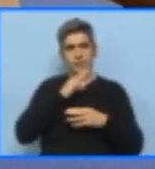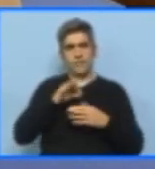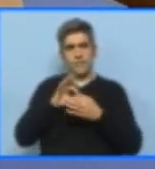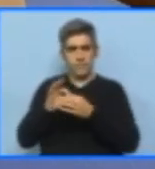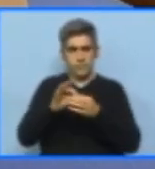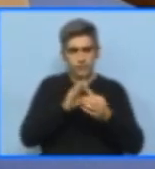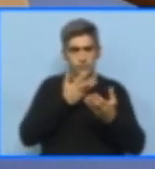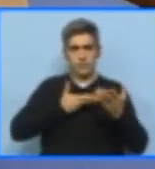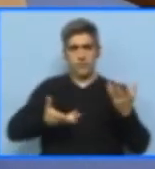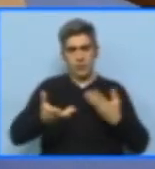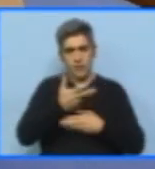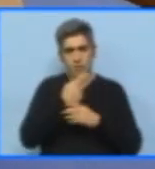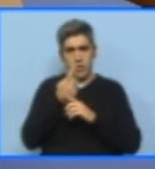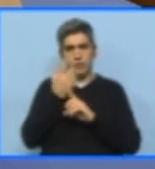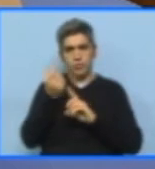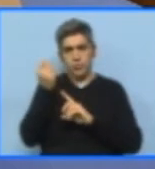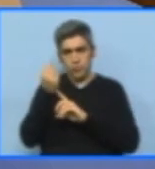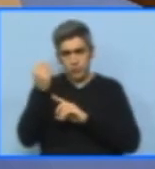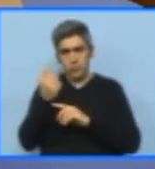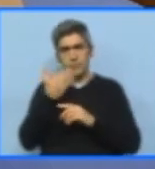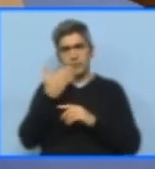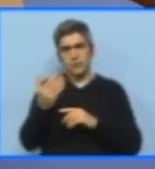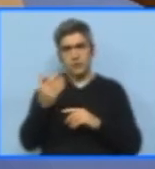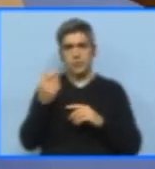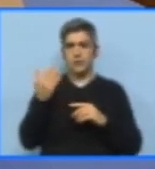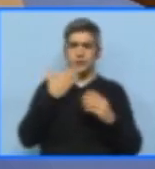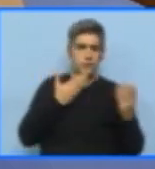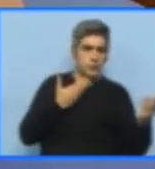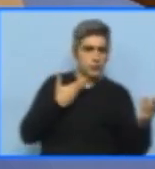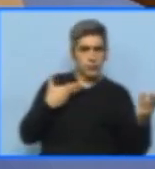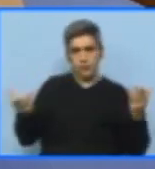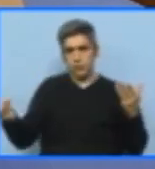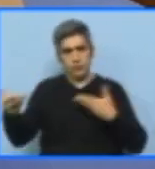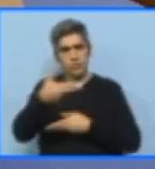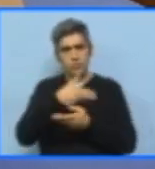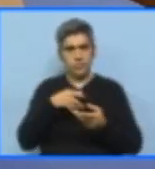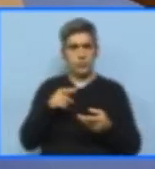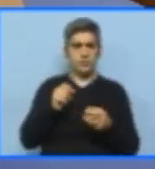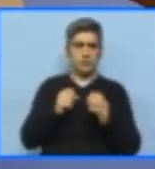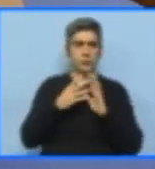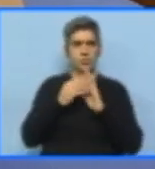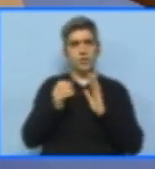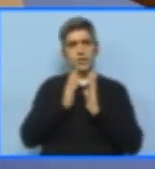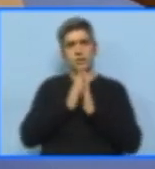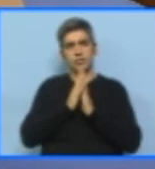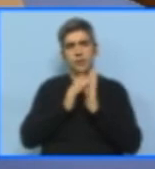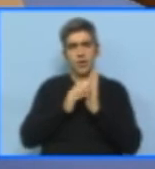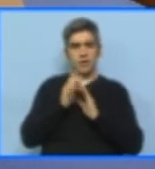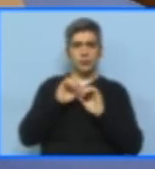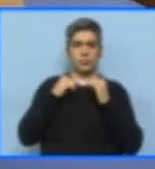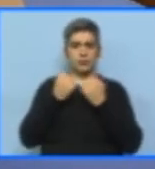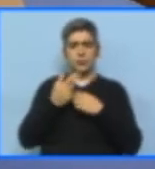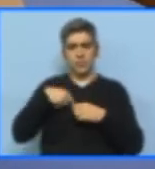em partilhar as alegrias e os sucessos, em pedirmos uns pelos outros. Isto é a matriz cristã da sociedade que